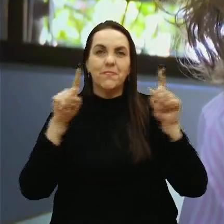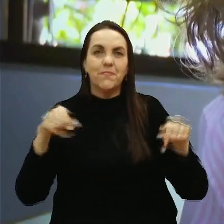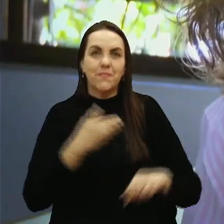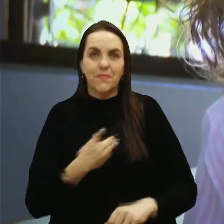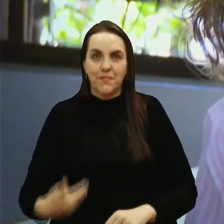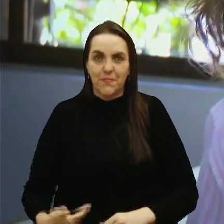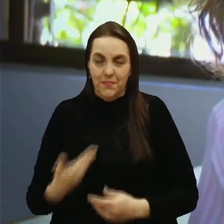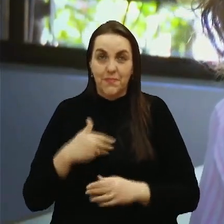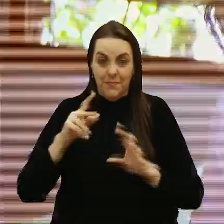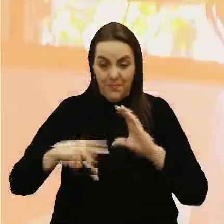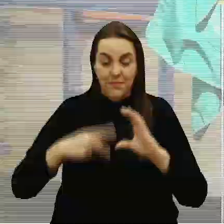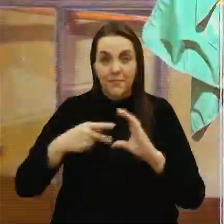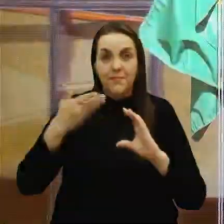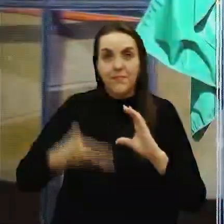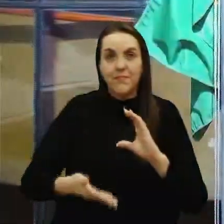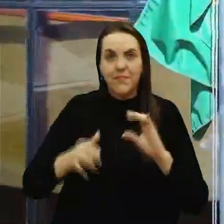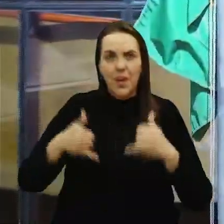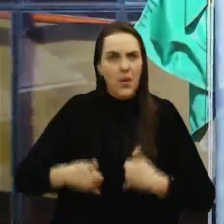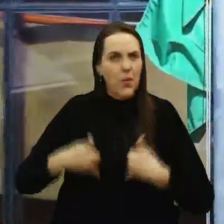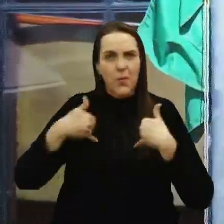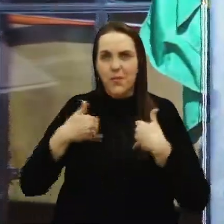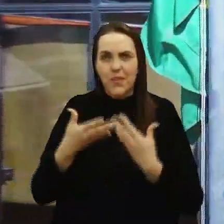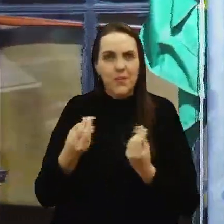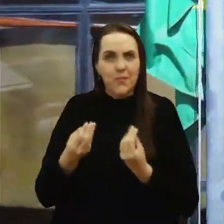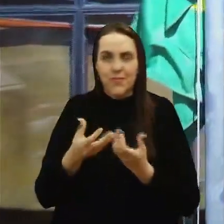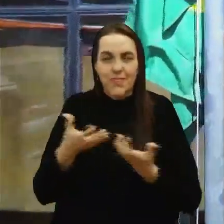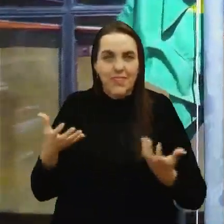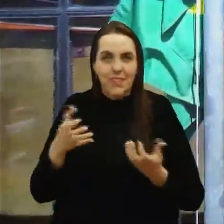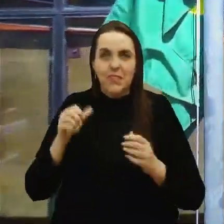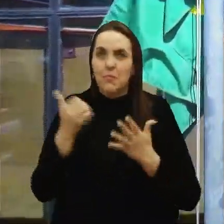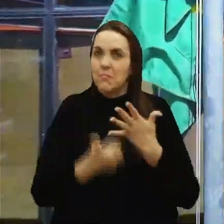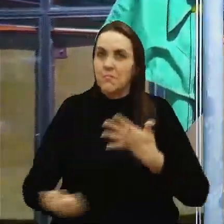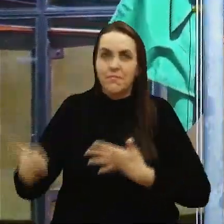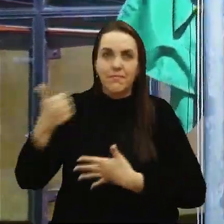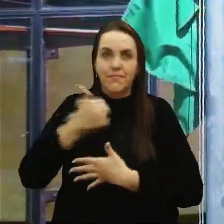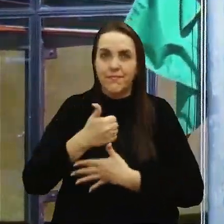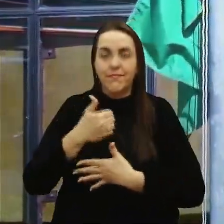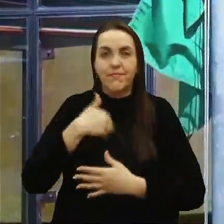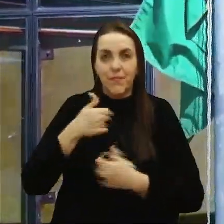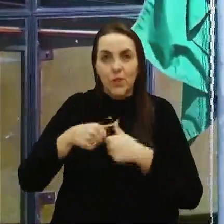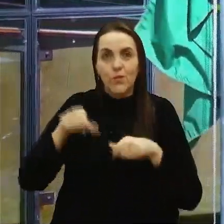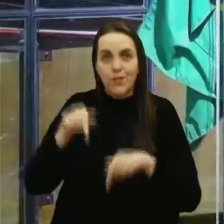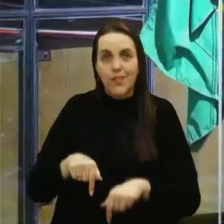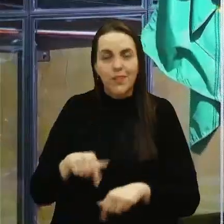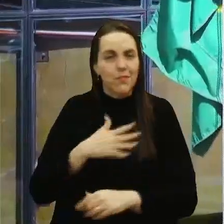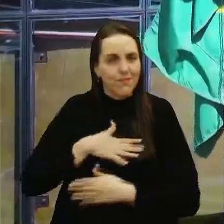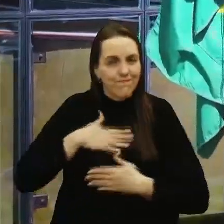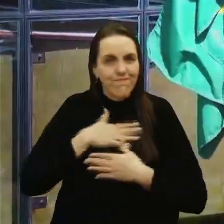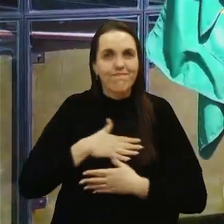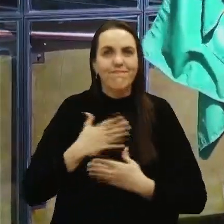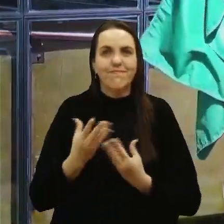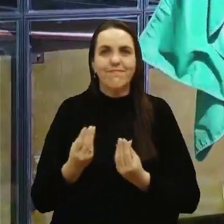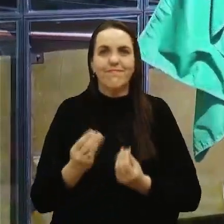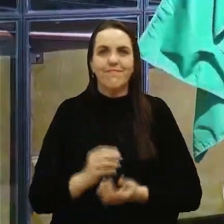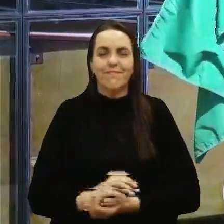Câmara Municipal é uma honra muito grande, um privilégio. Eu estou aqui porque eu gosto muito.